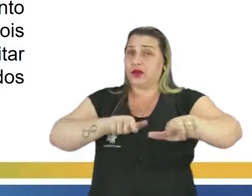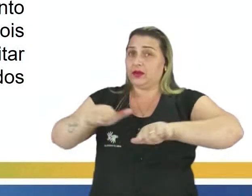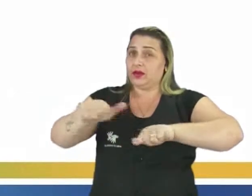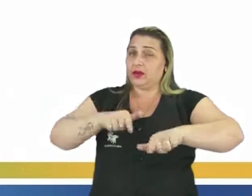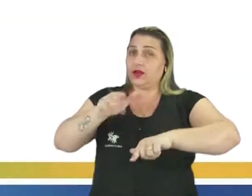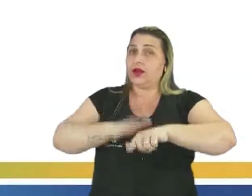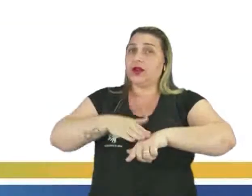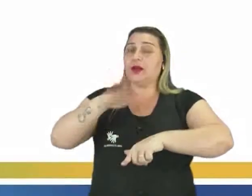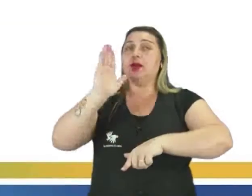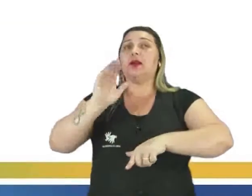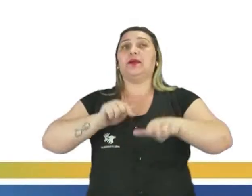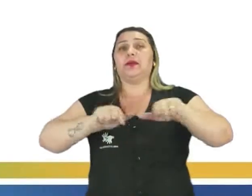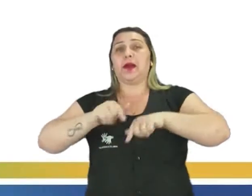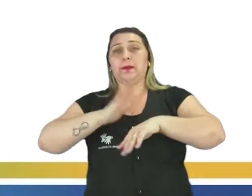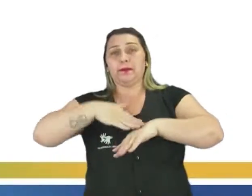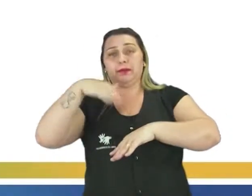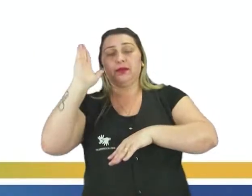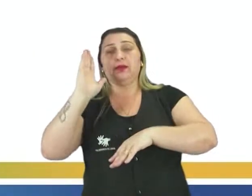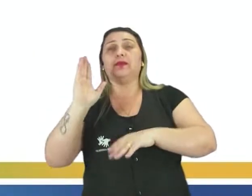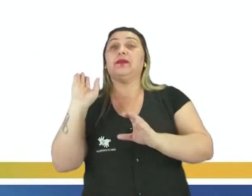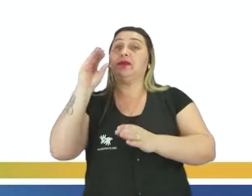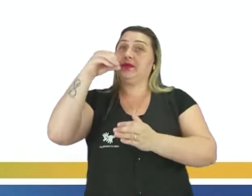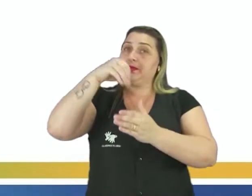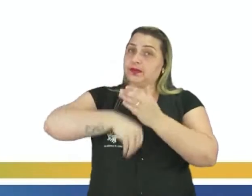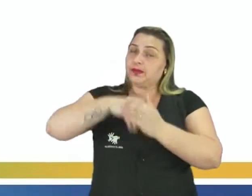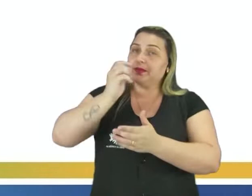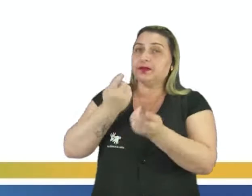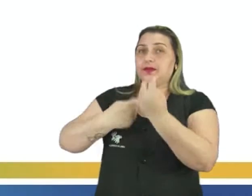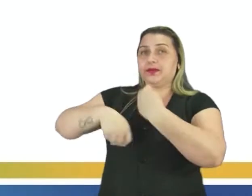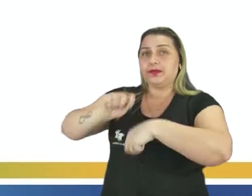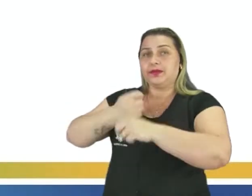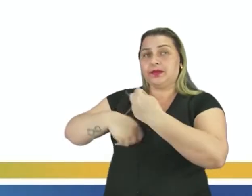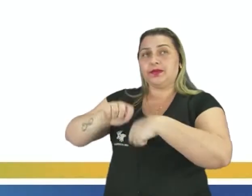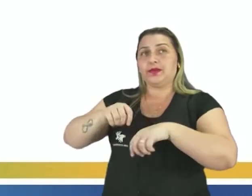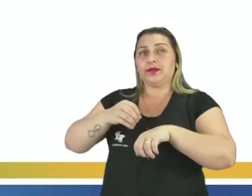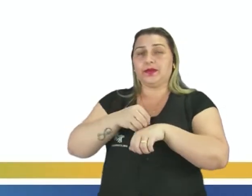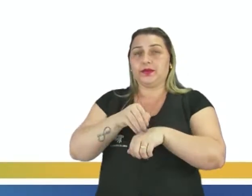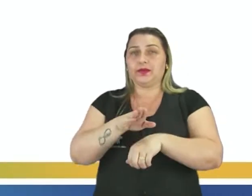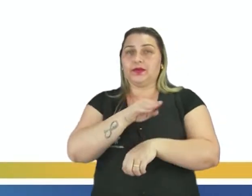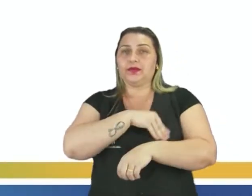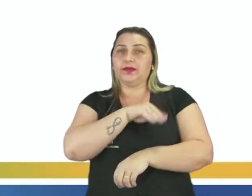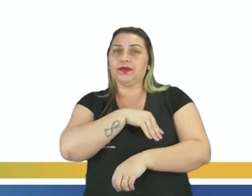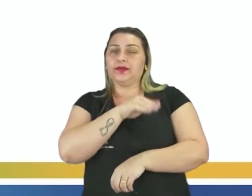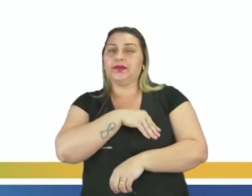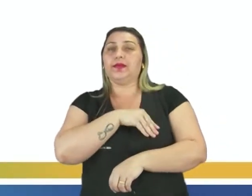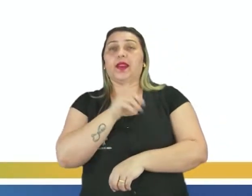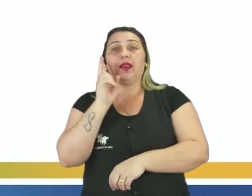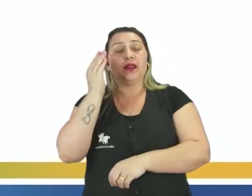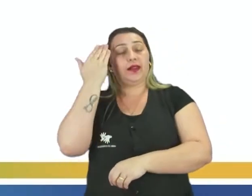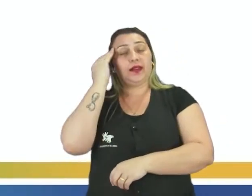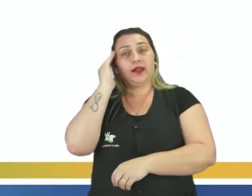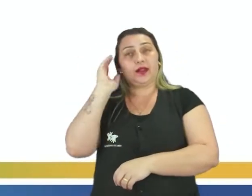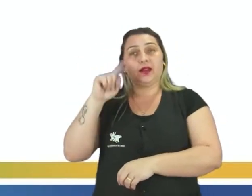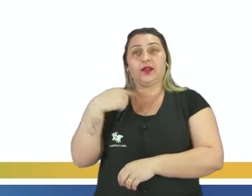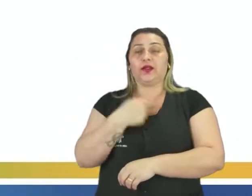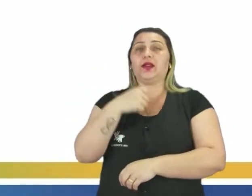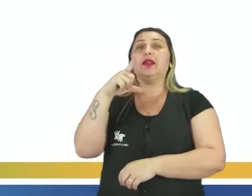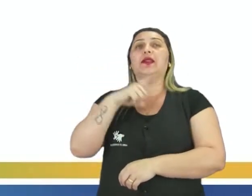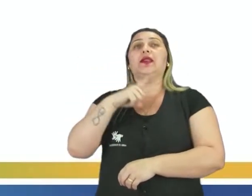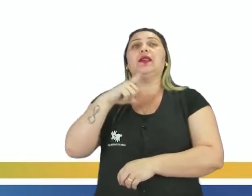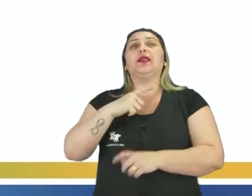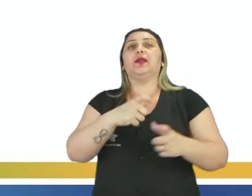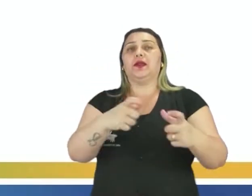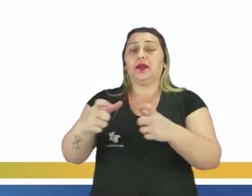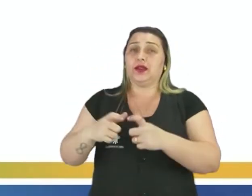trabalhadores. E aí, dentro da questão da distribuição de renda, a gente vai entender que nós vamos ter os setores